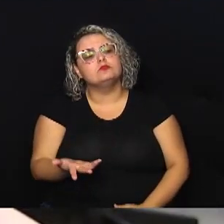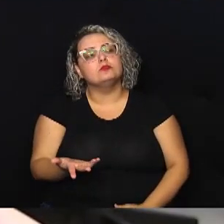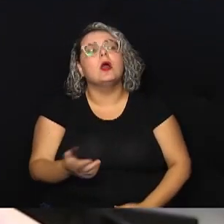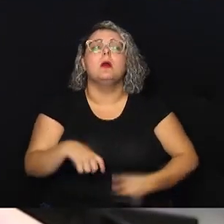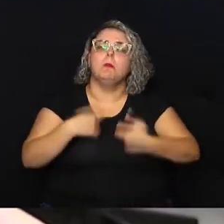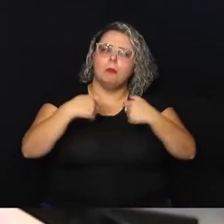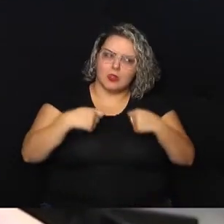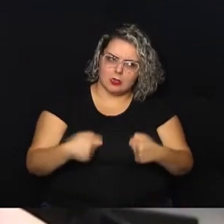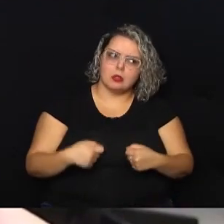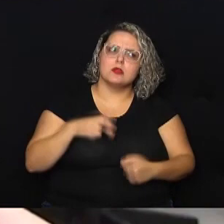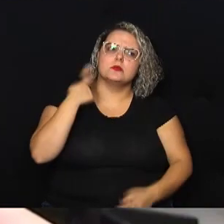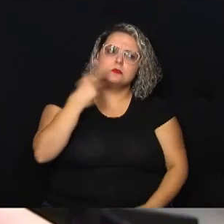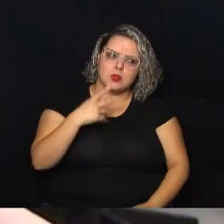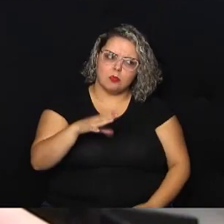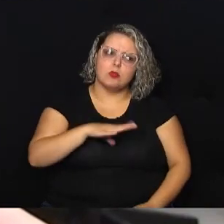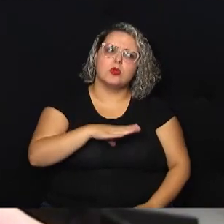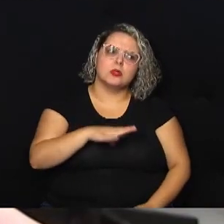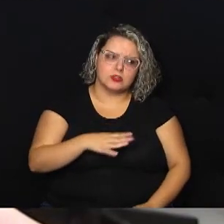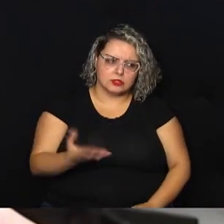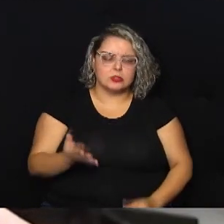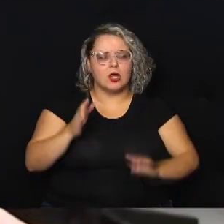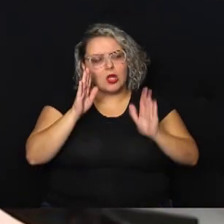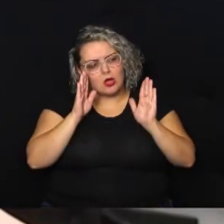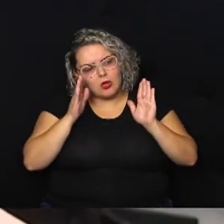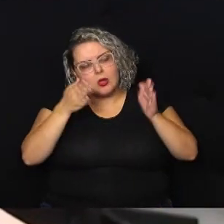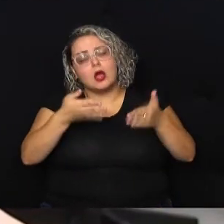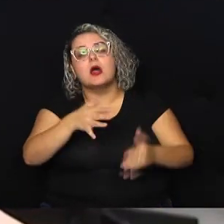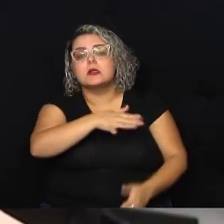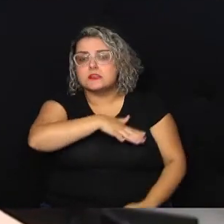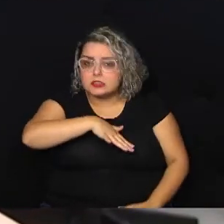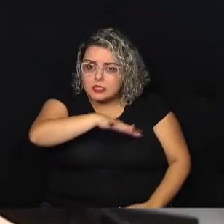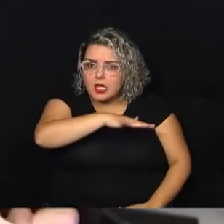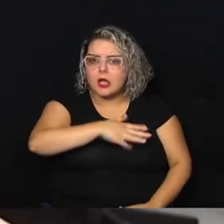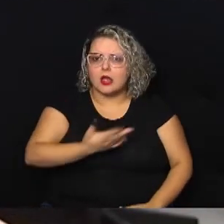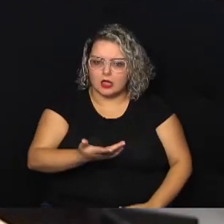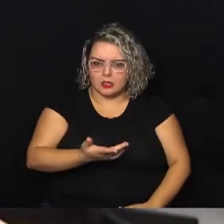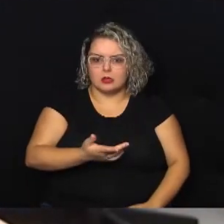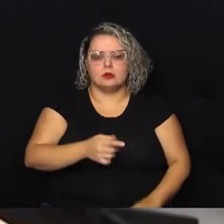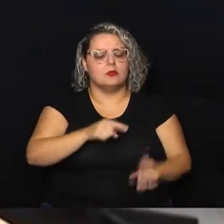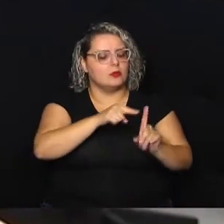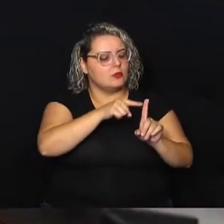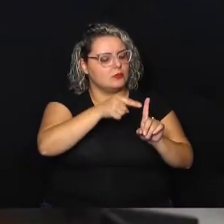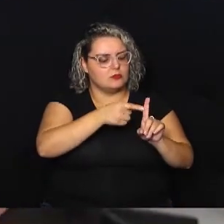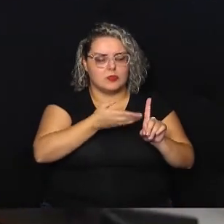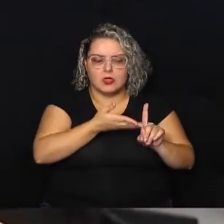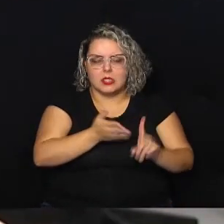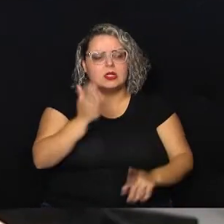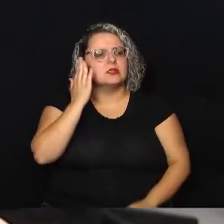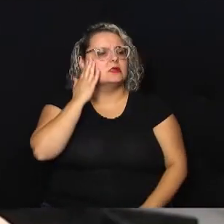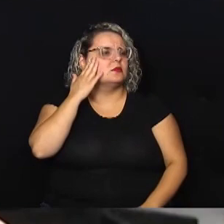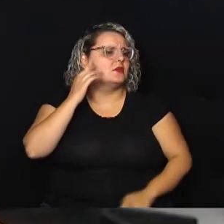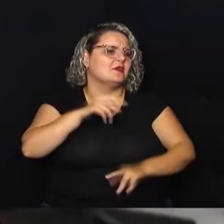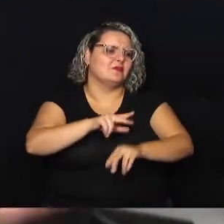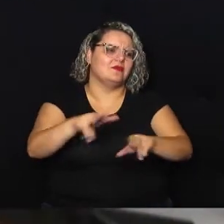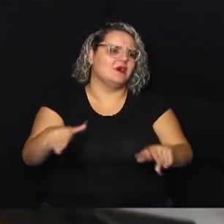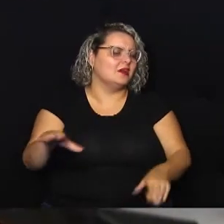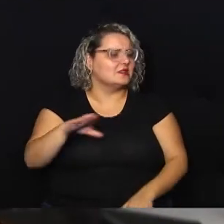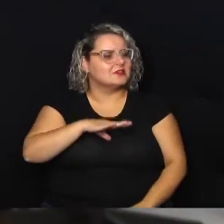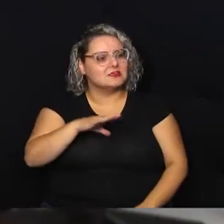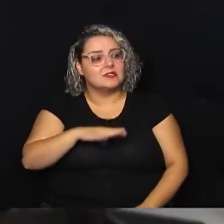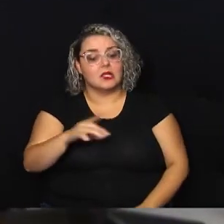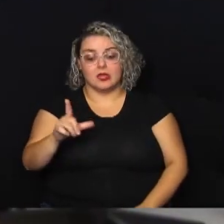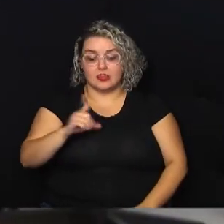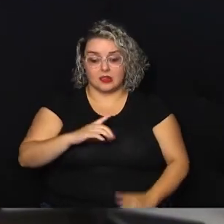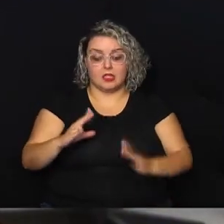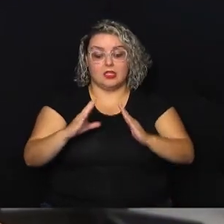política municipal voltada para o parto. Então, a gente sabe que tem muitos municípios que têm casa de partos,